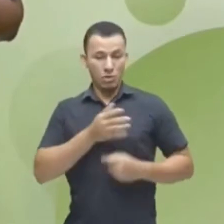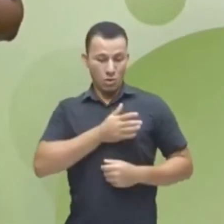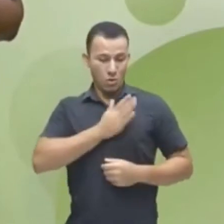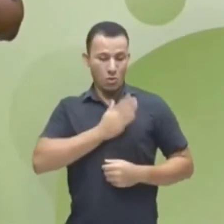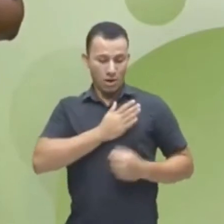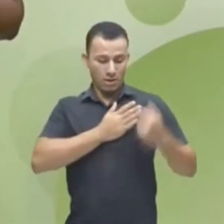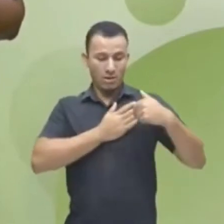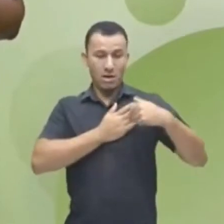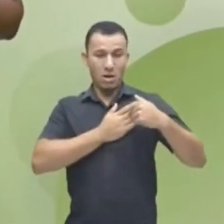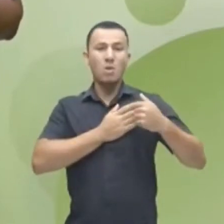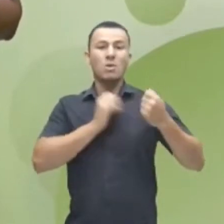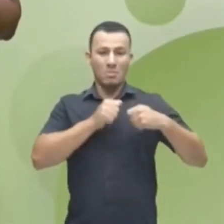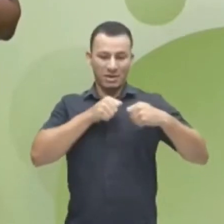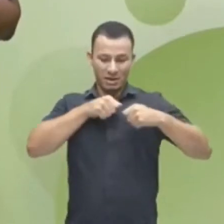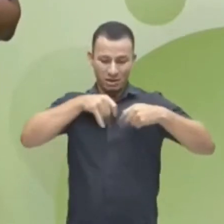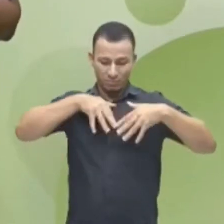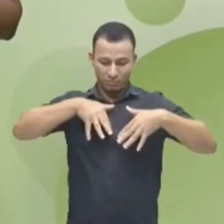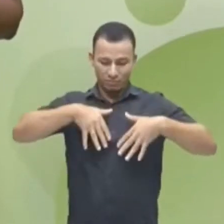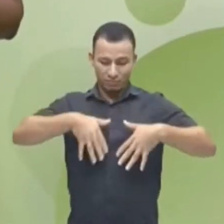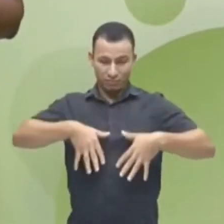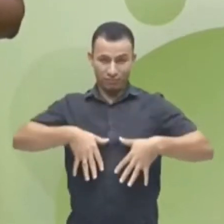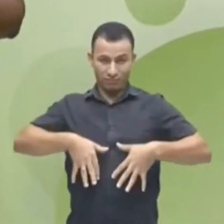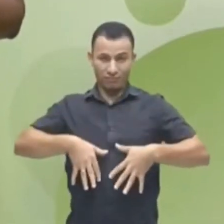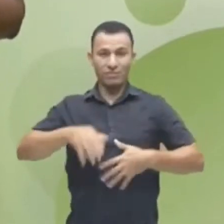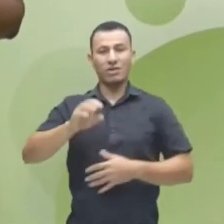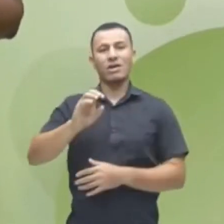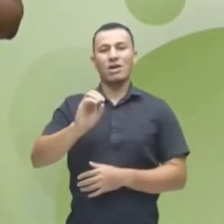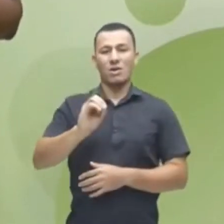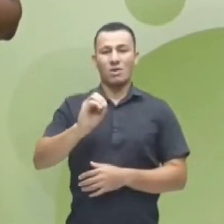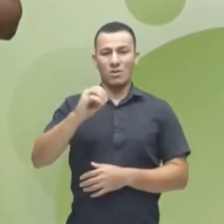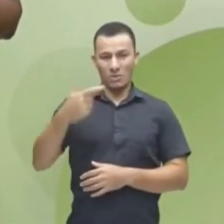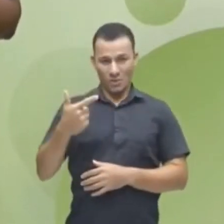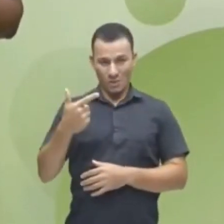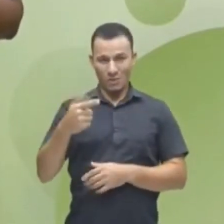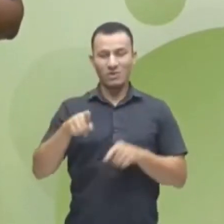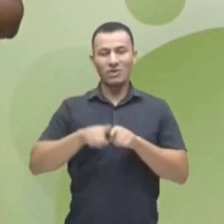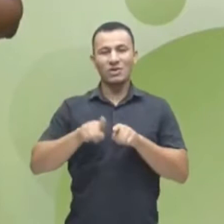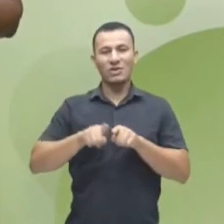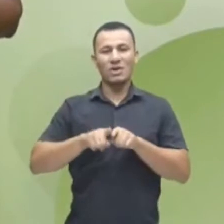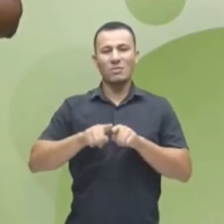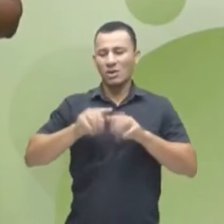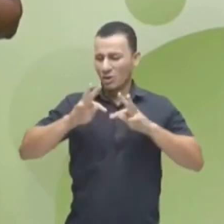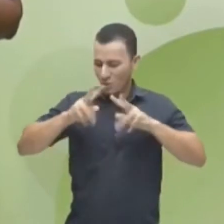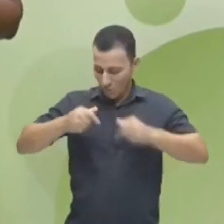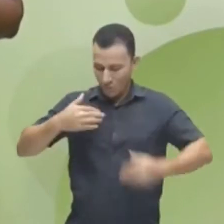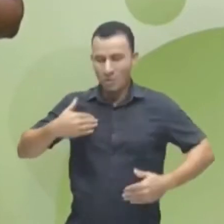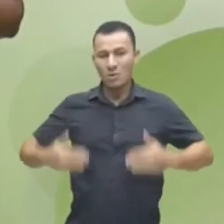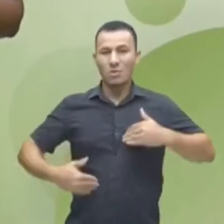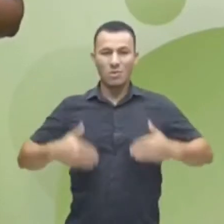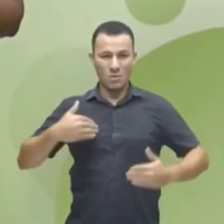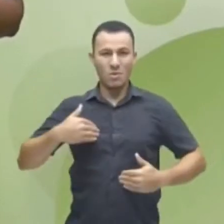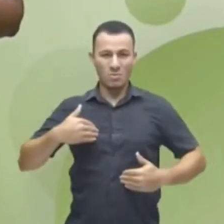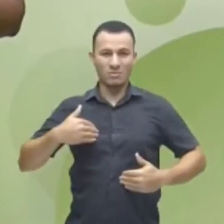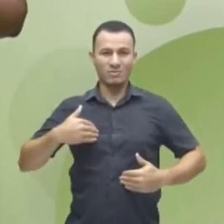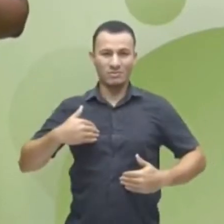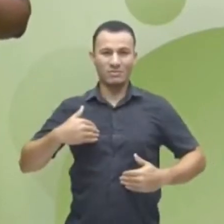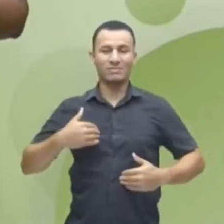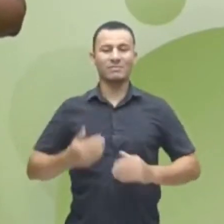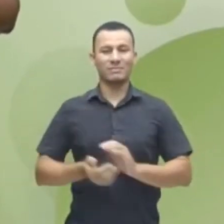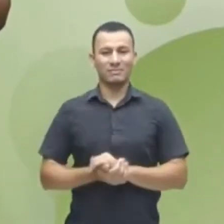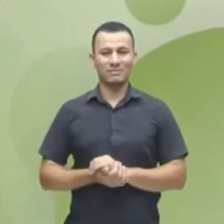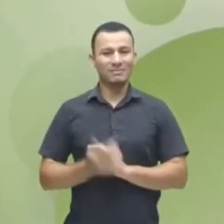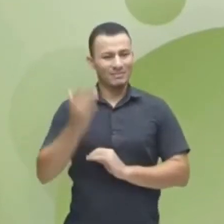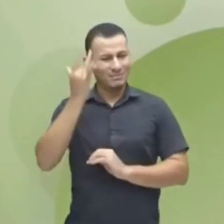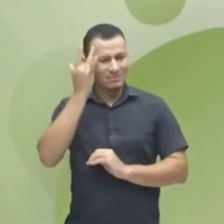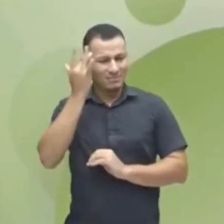dar conta de levar oxigênio, né, e nutrientes para todo o corpo. Então, é a grande circulação, né? Que é